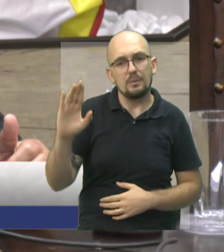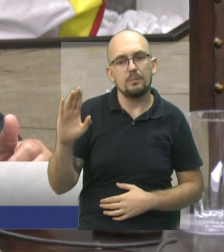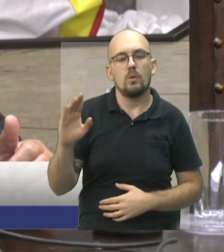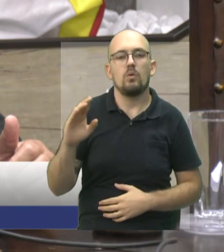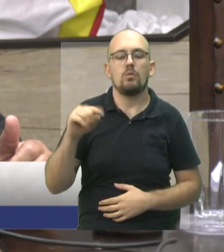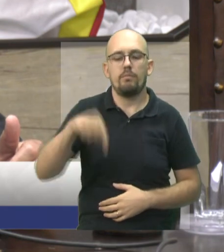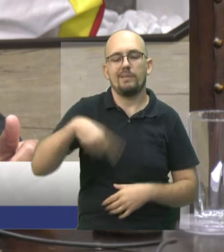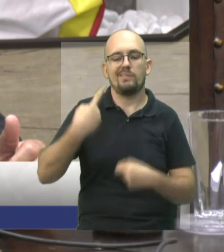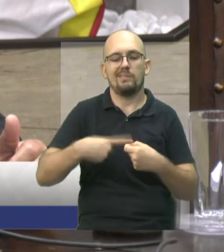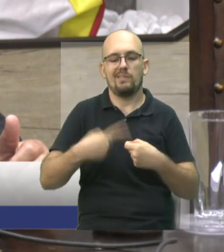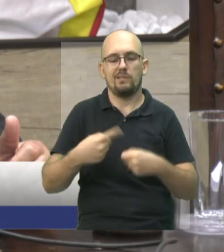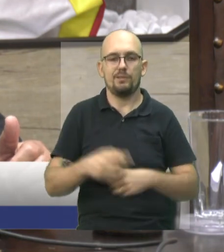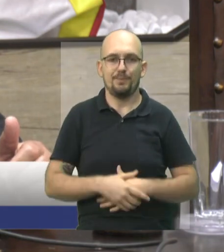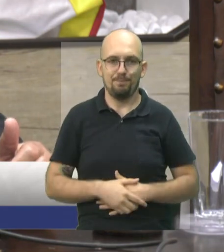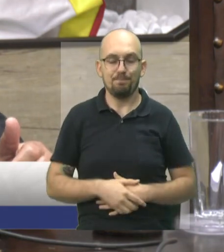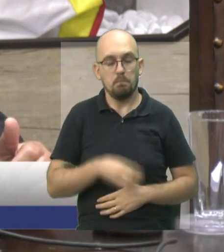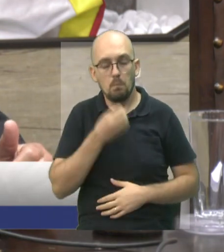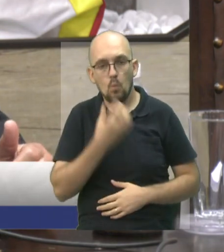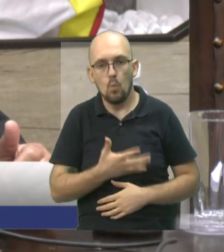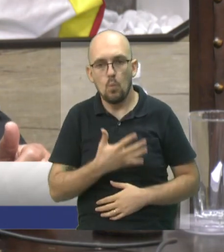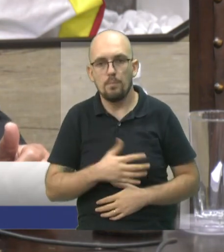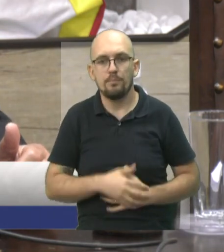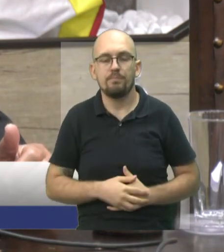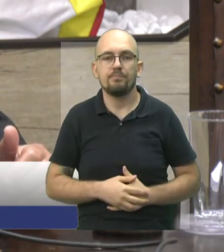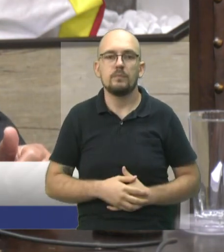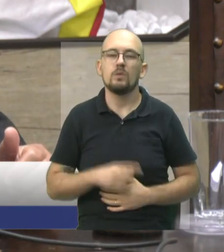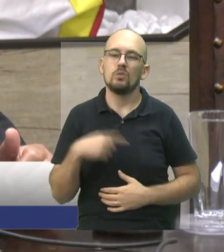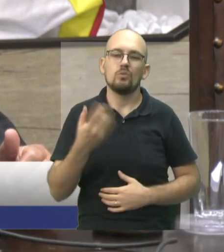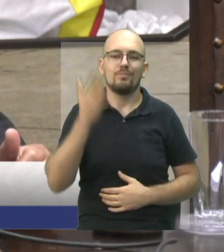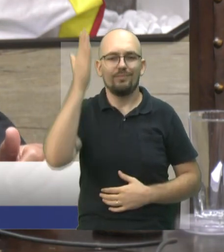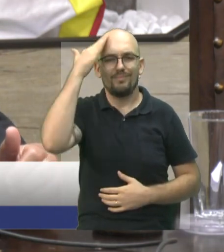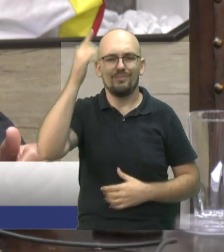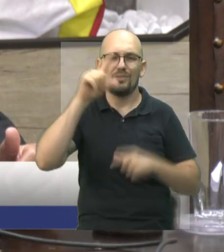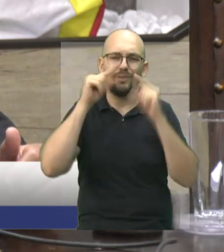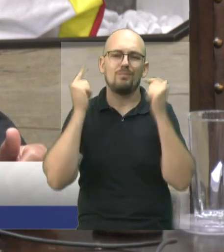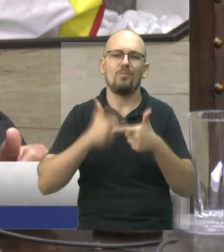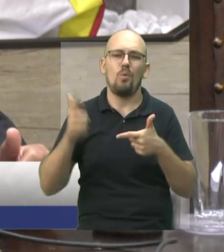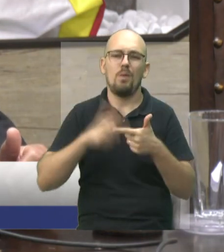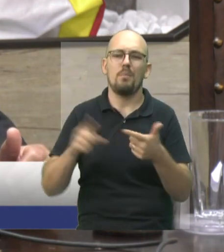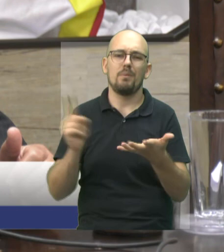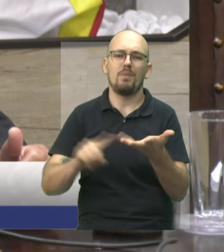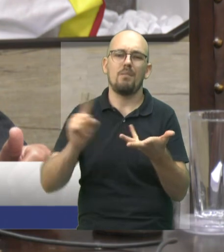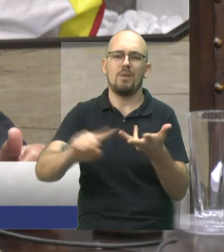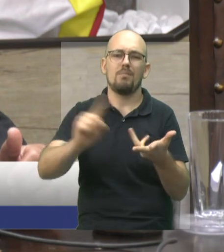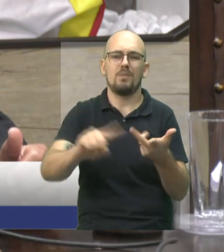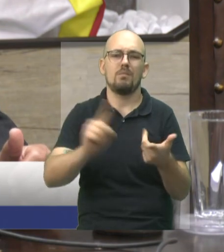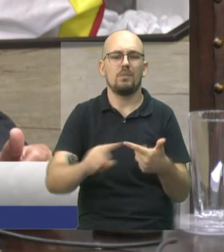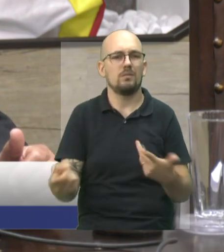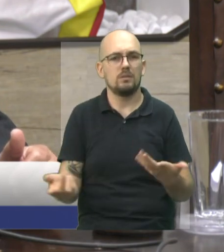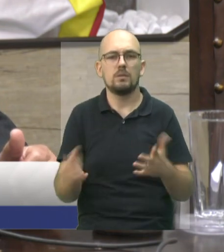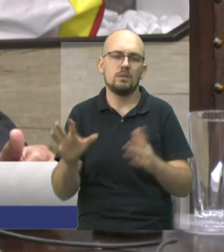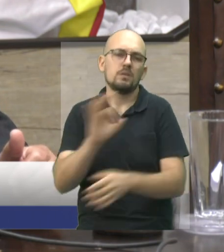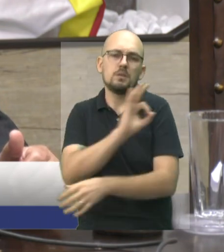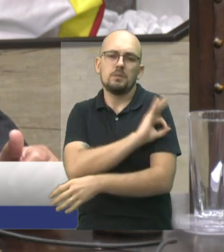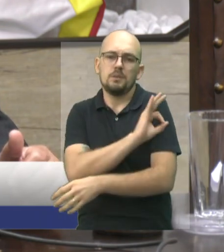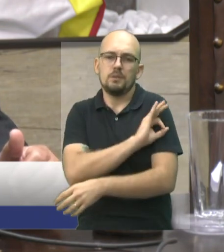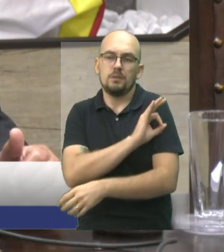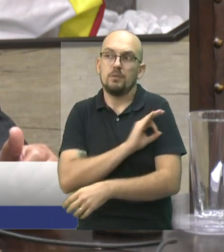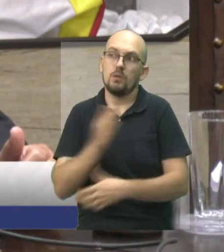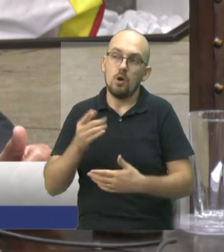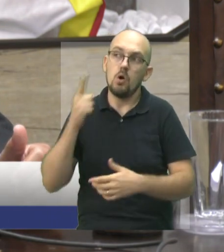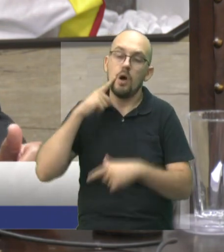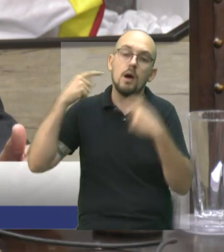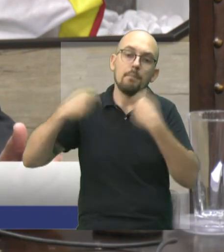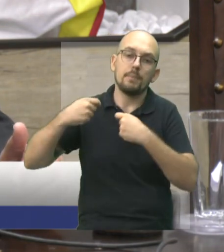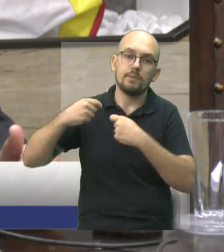nossa cidade. Tá bom, gente? Então nós sabemos que Jaú está cheio de problema, coisa simples, que o nosso prefeito ele precisa já